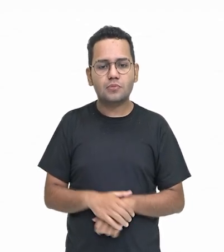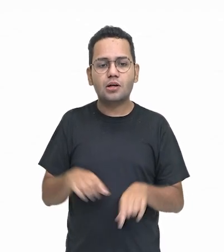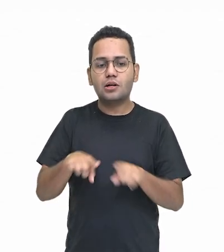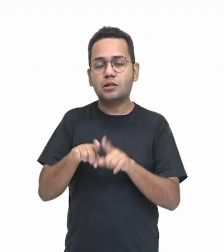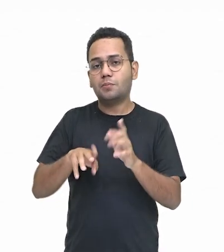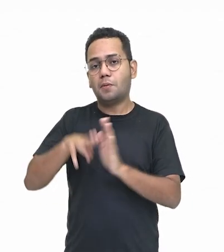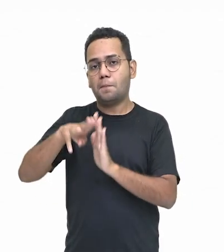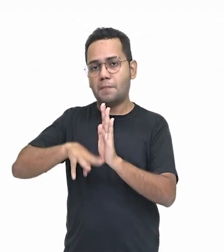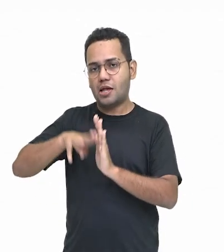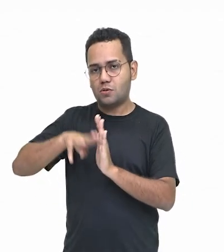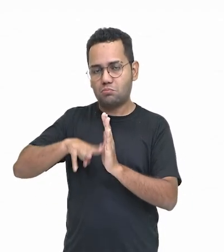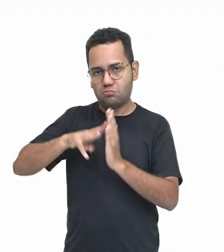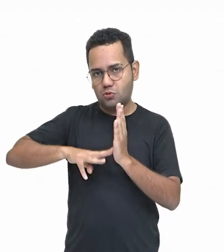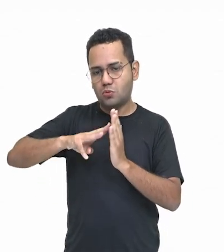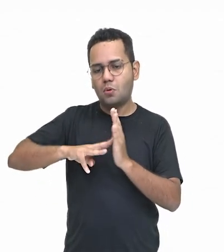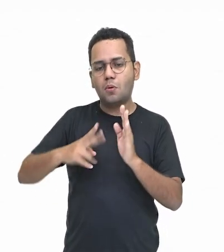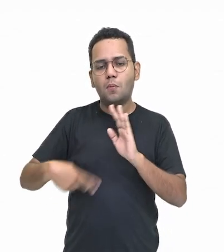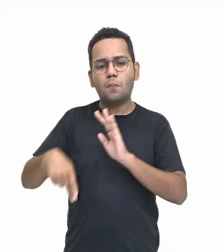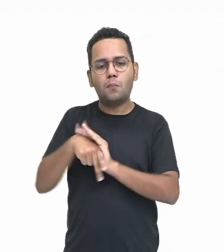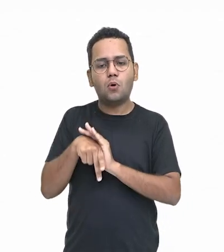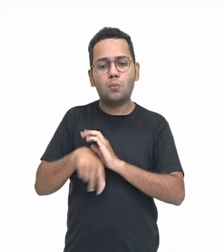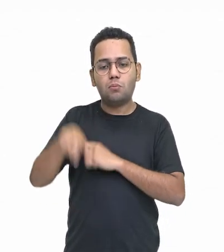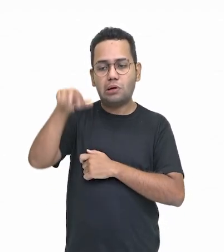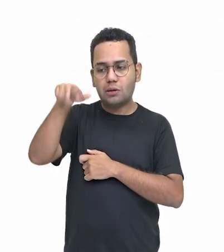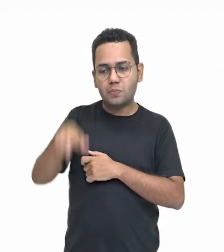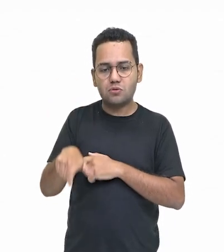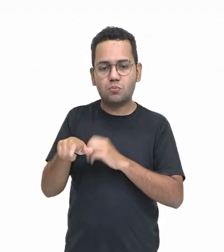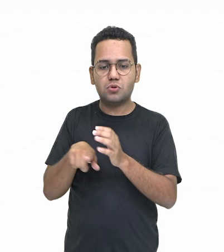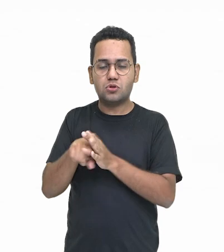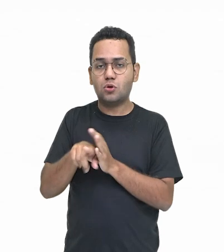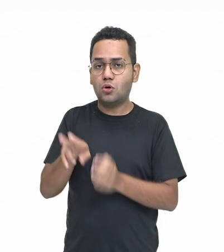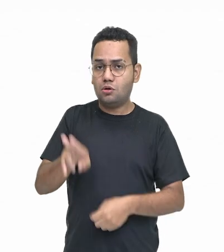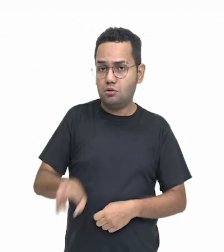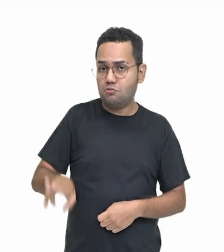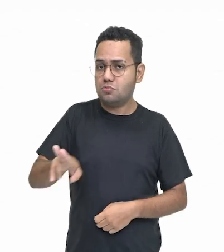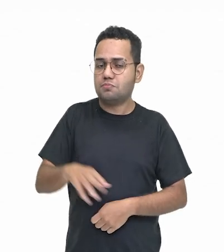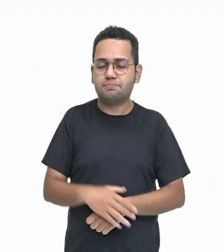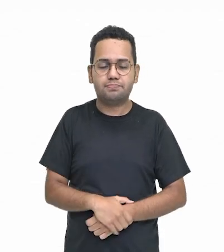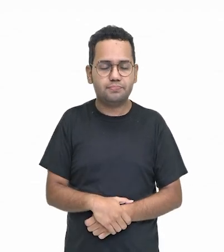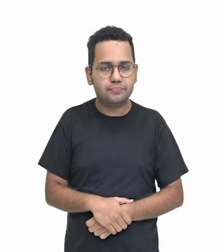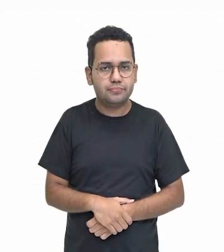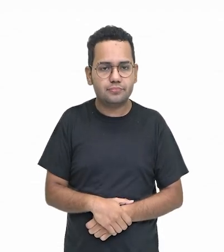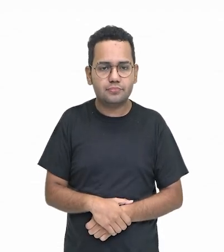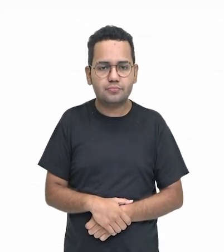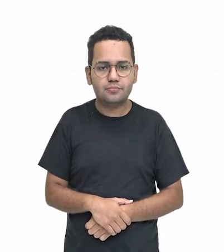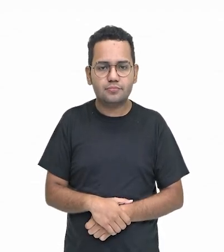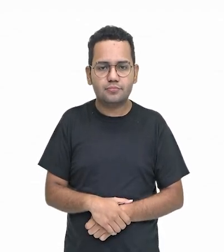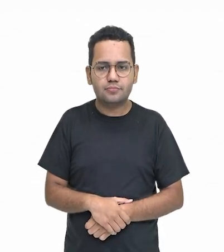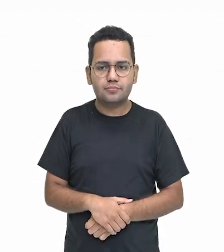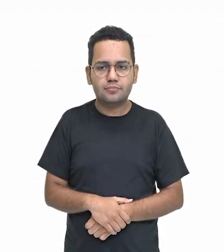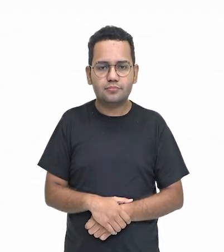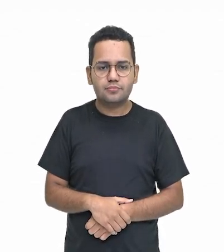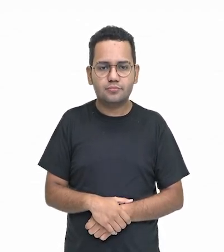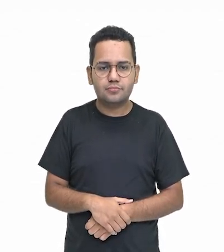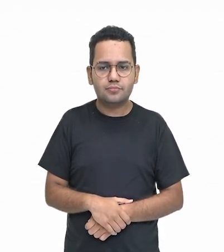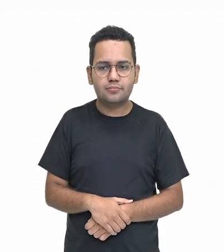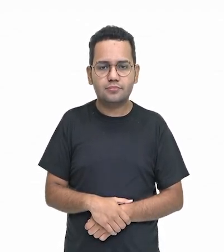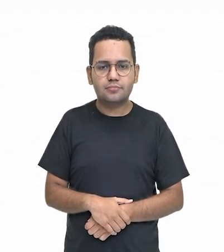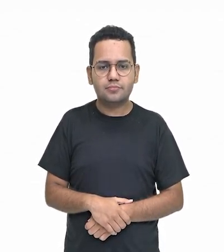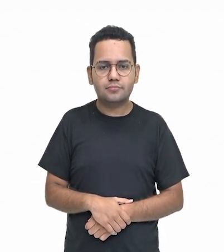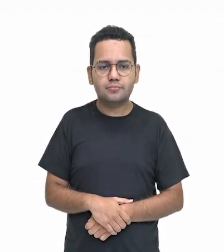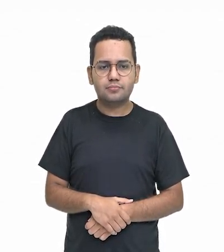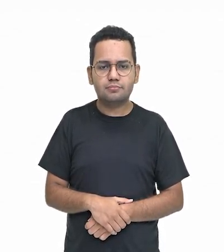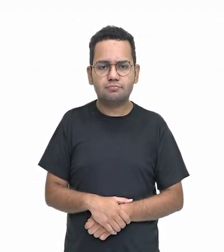é utilizado pelo antropólogo. Sabendo que é antropologia, agora a gente pode fazer